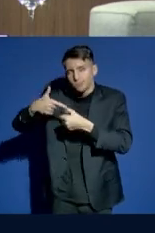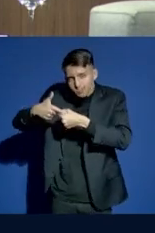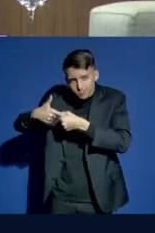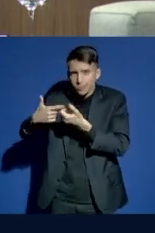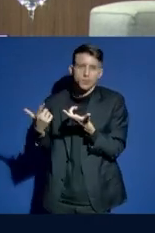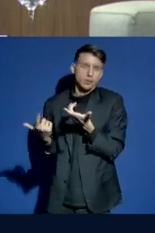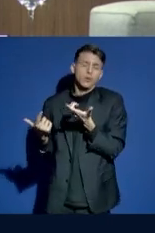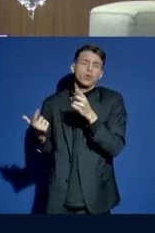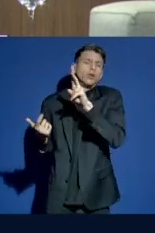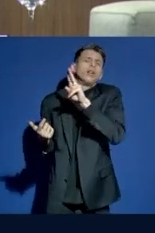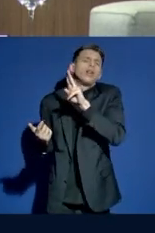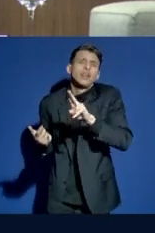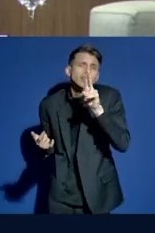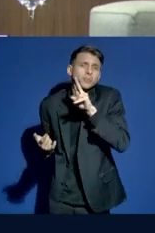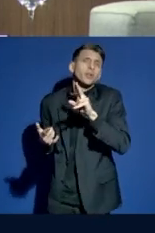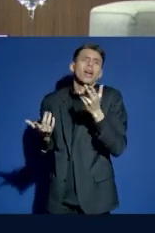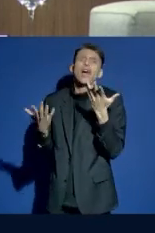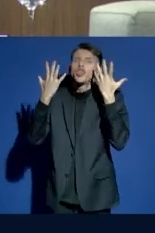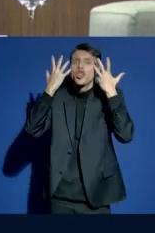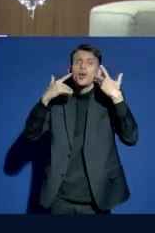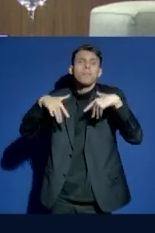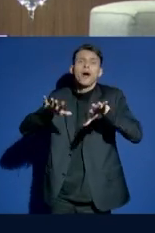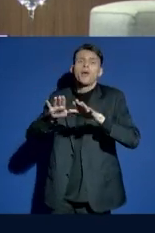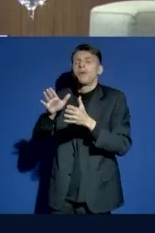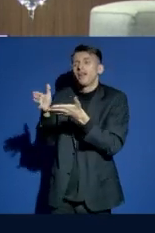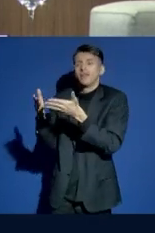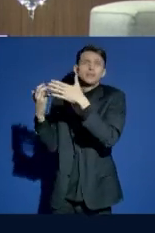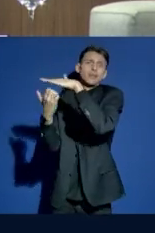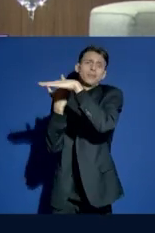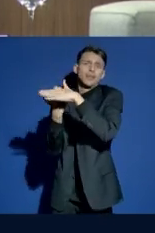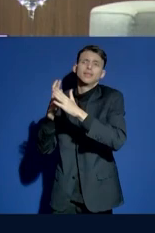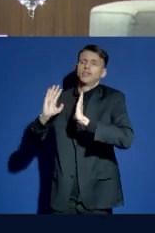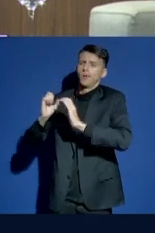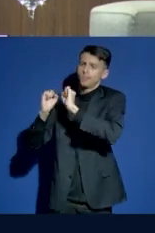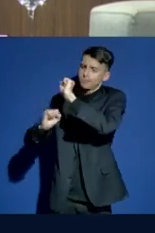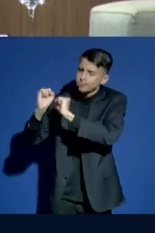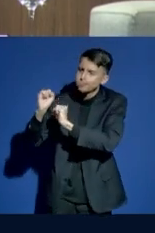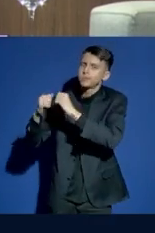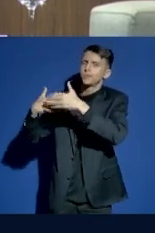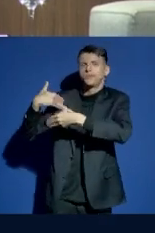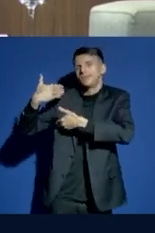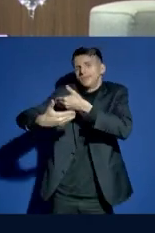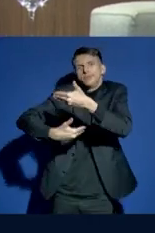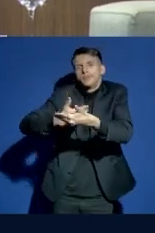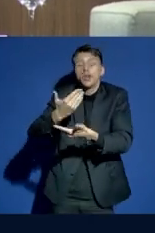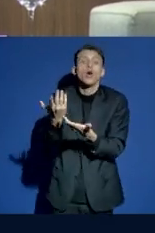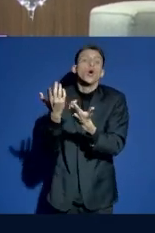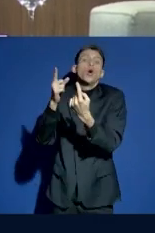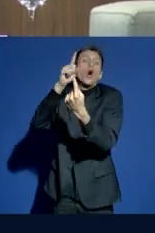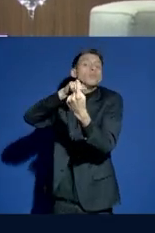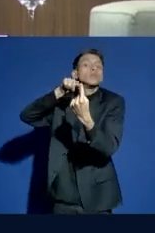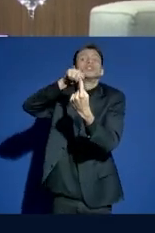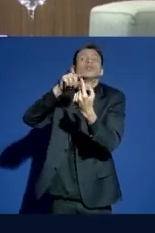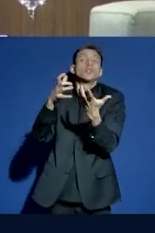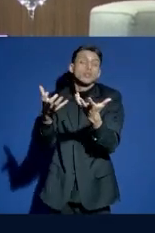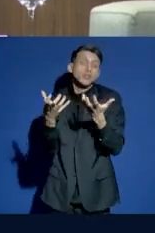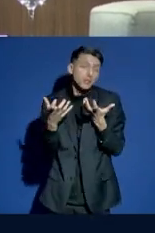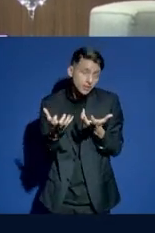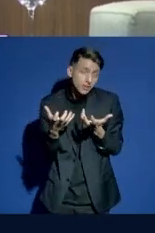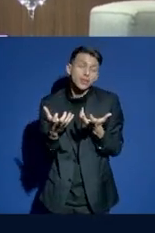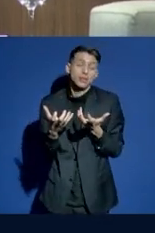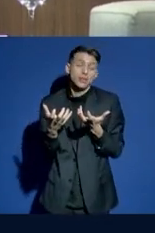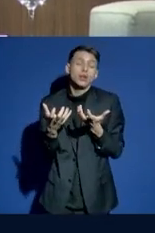expertise e como o seu maior objetivo a exploração